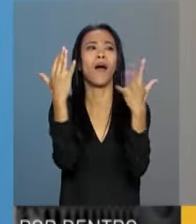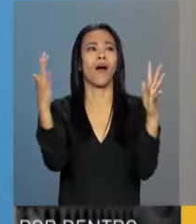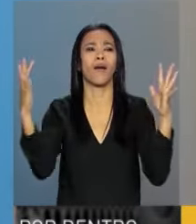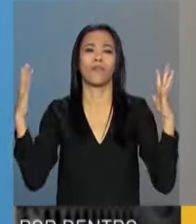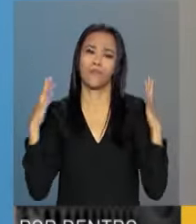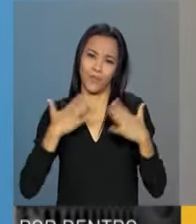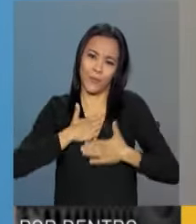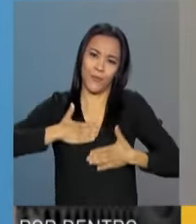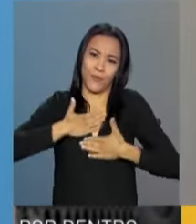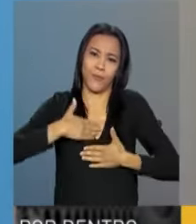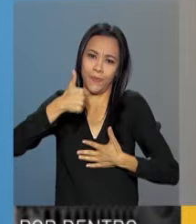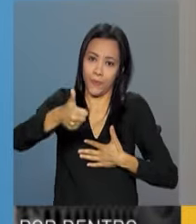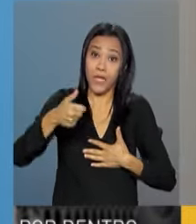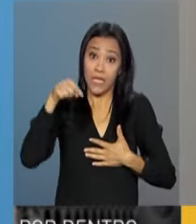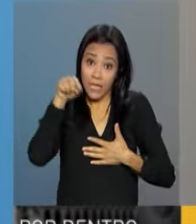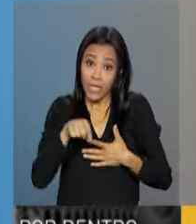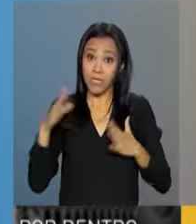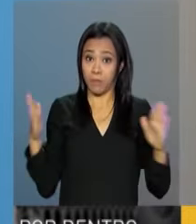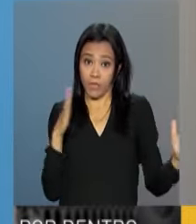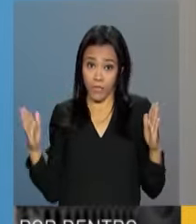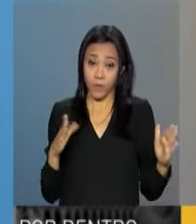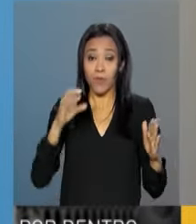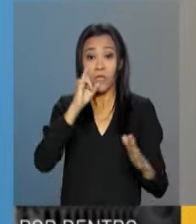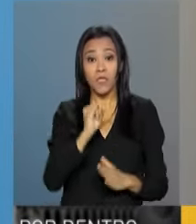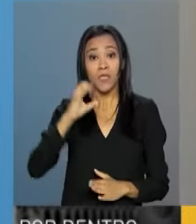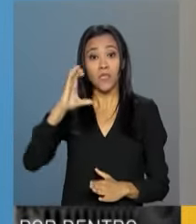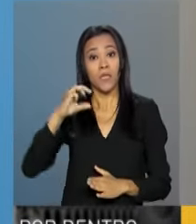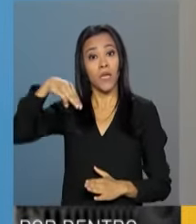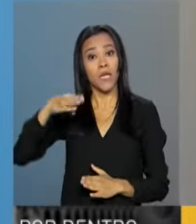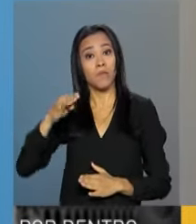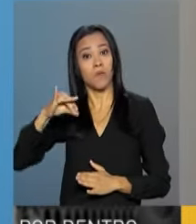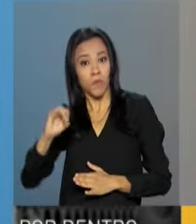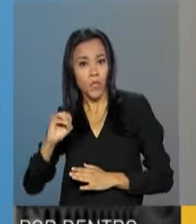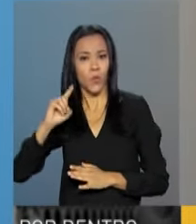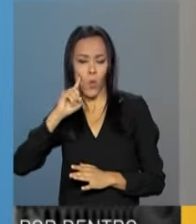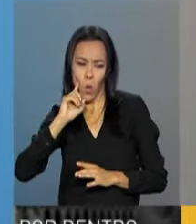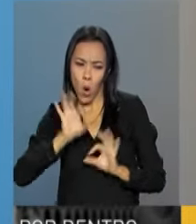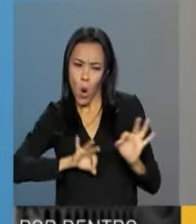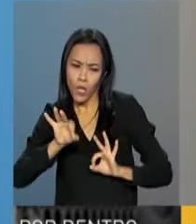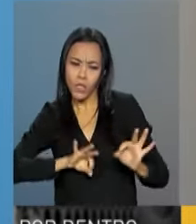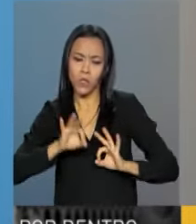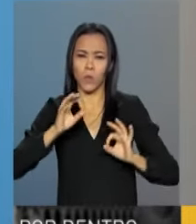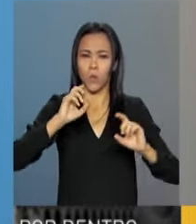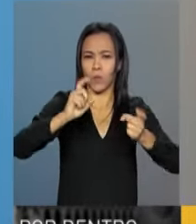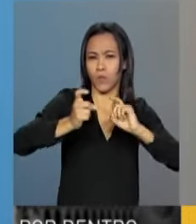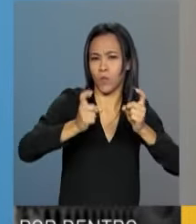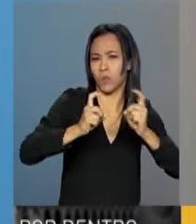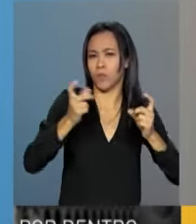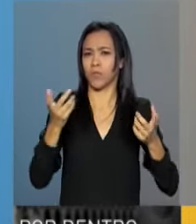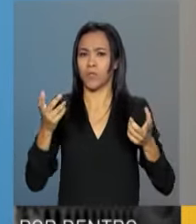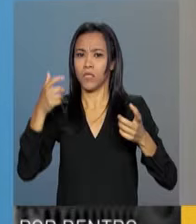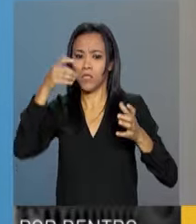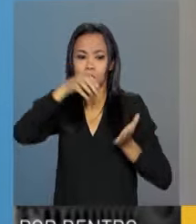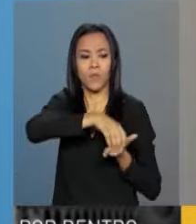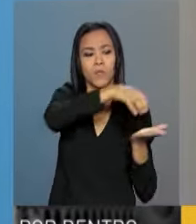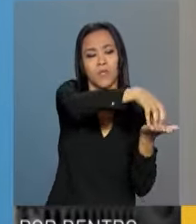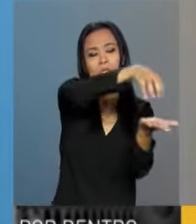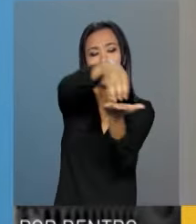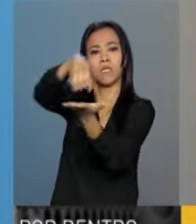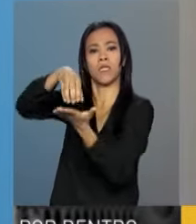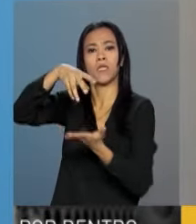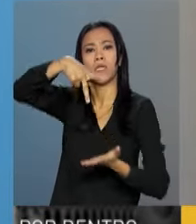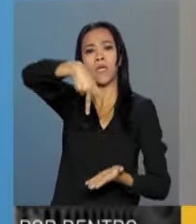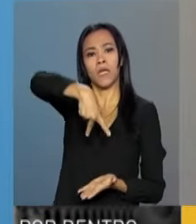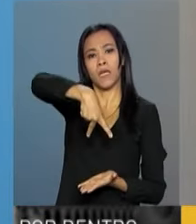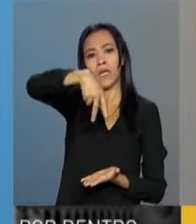neste período o icm bio investiu fortemente na estruturação é desses parques nacionais de